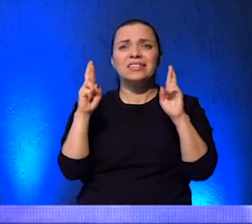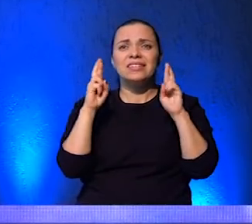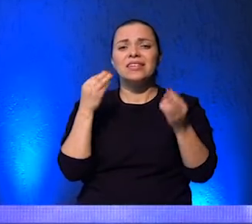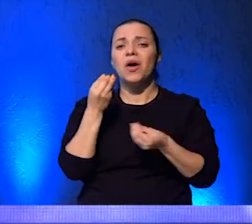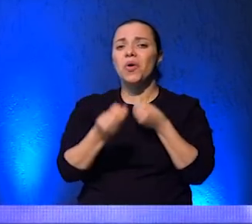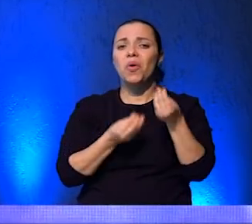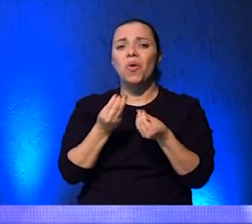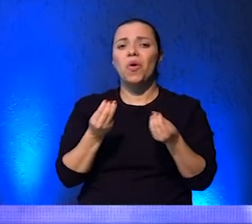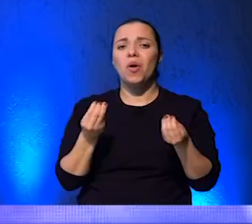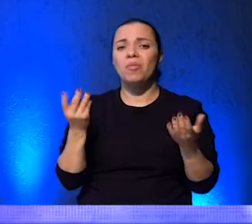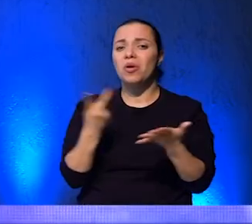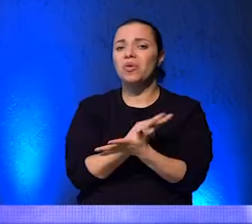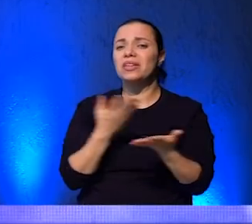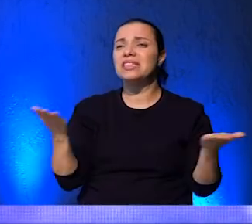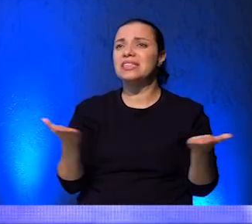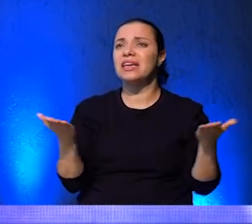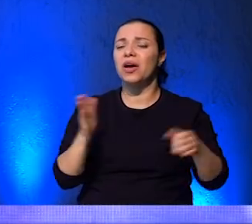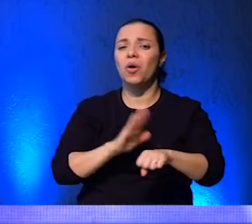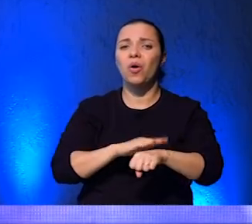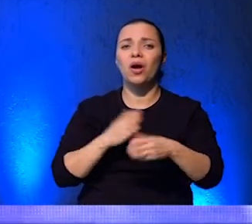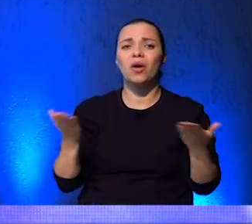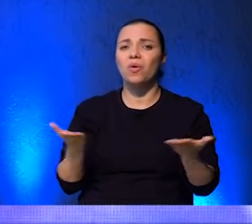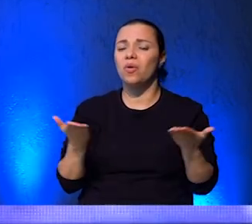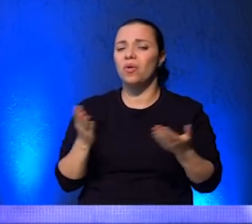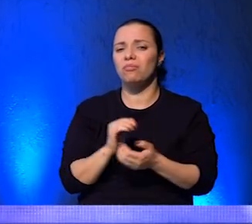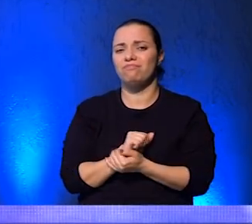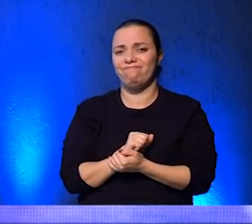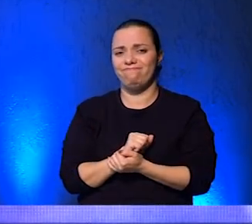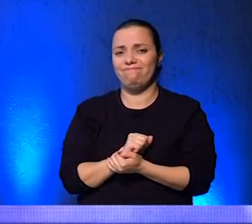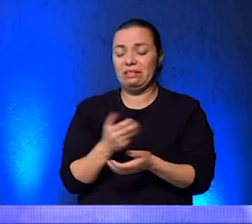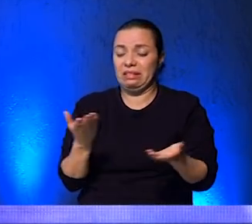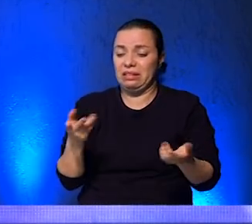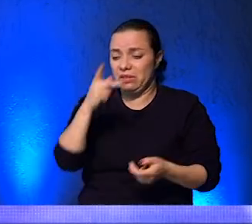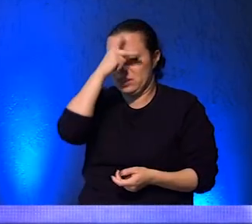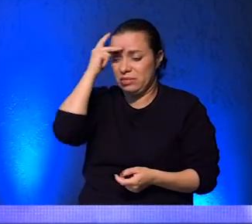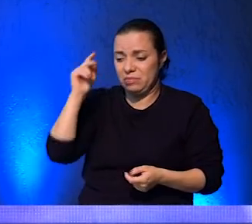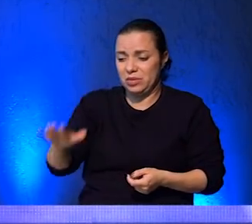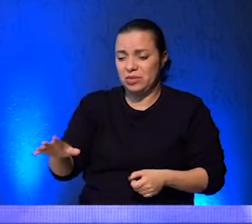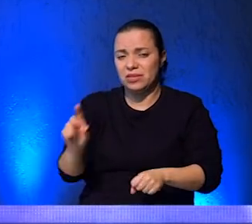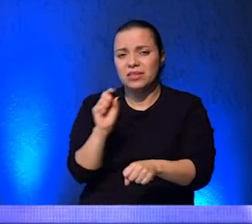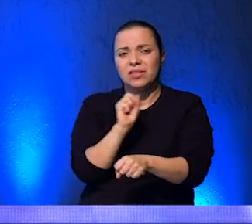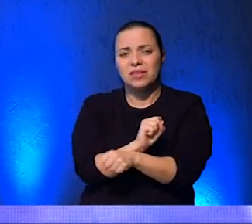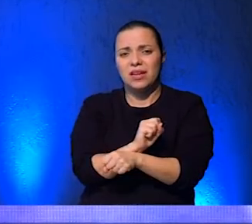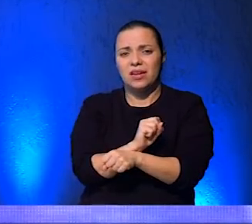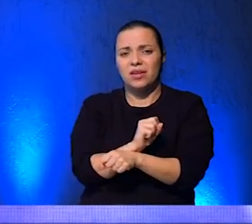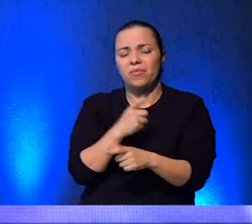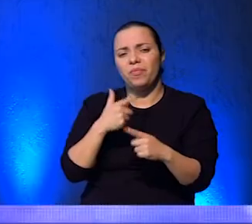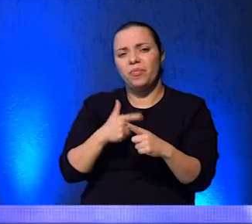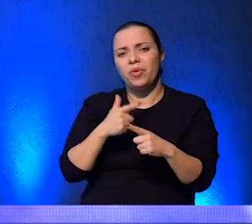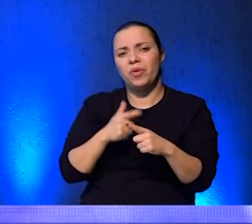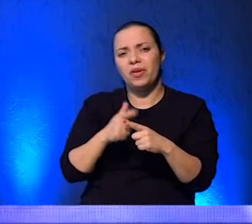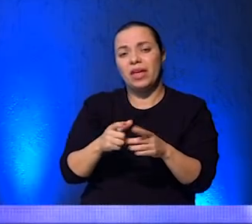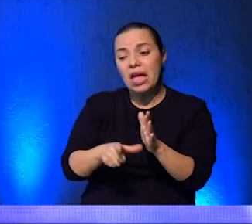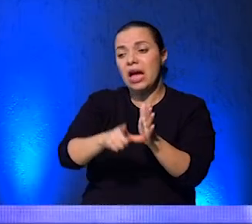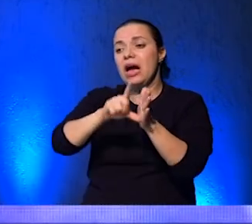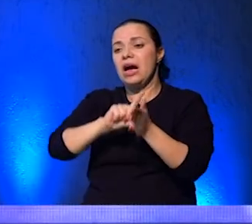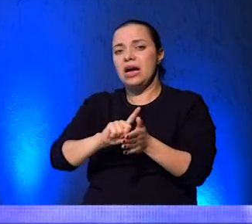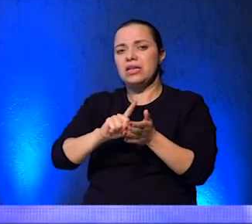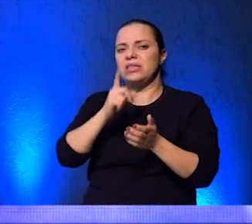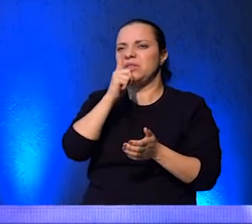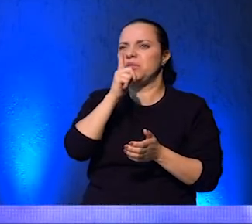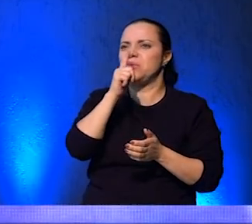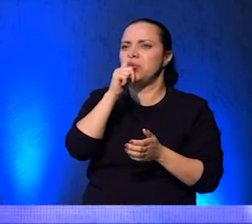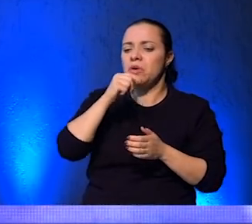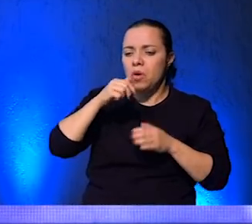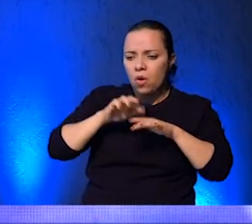deus havia derramado as 10 pragas no egito libertado o povo aberto mar vermelho como deus havia alimentado a multidão